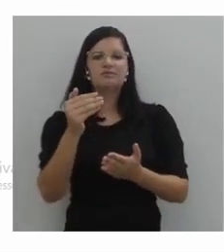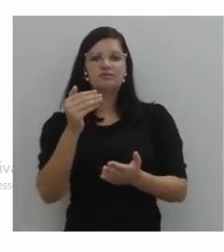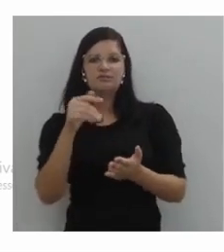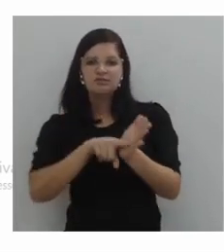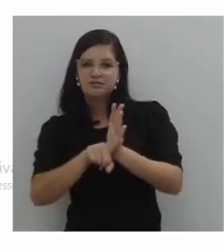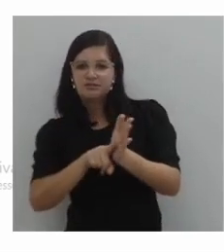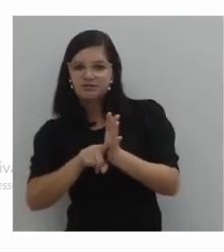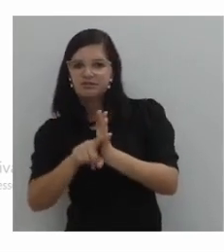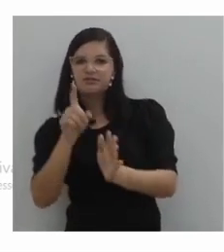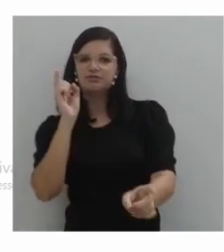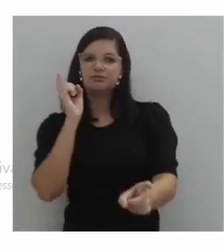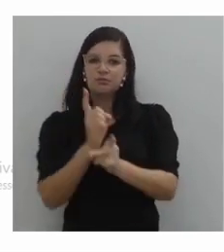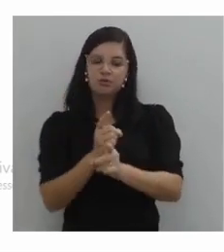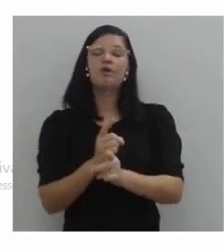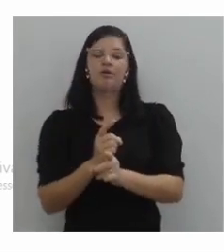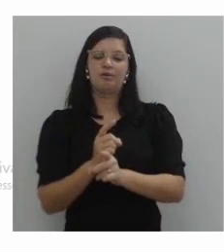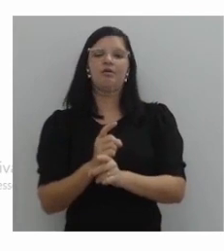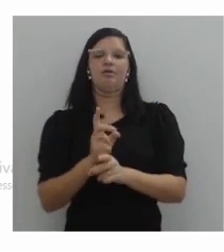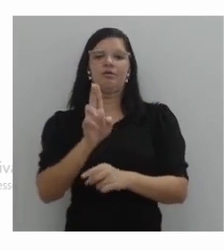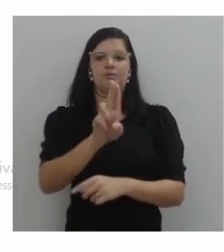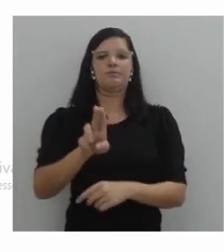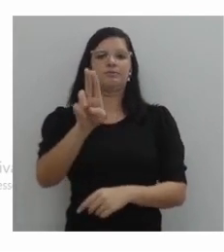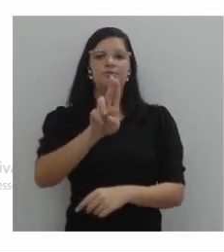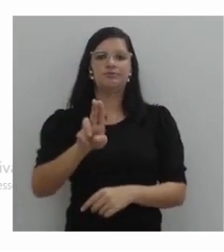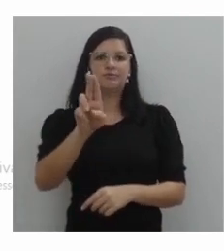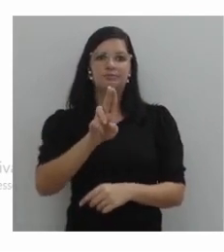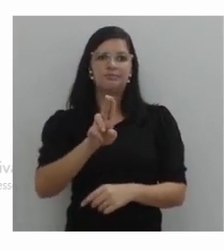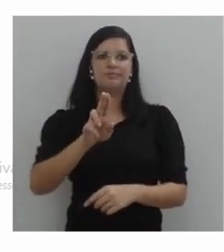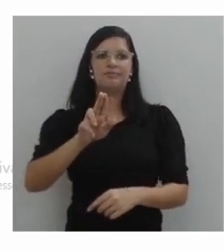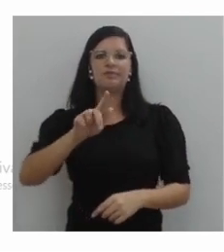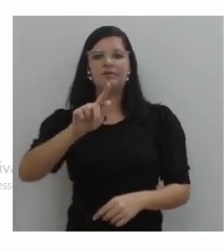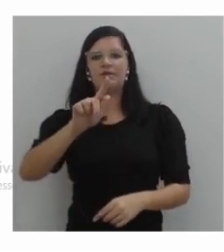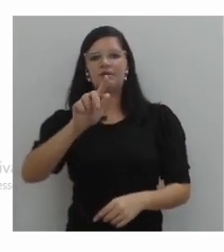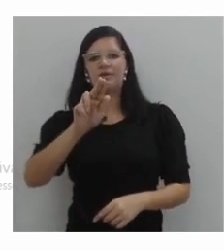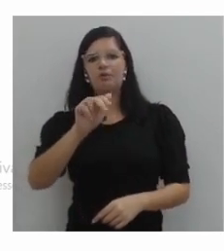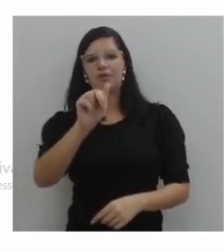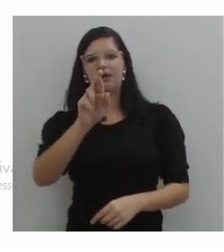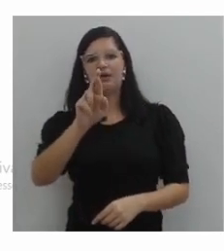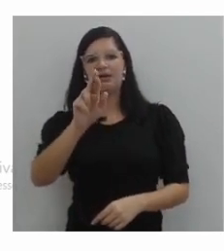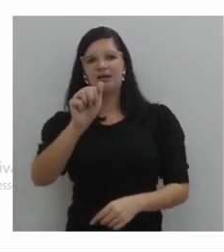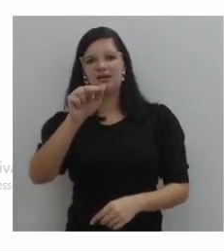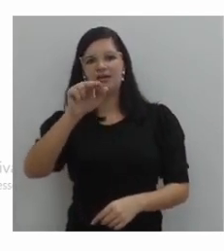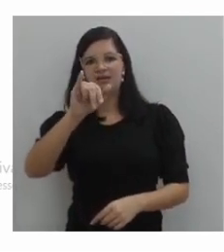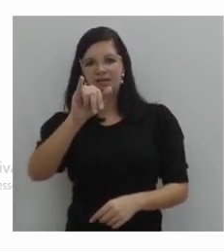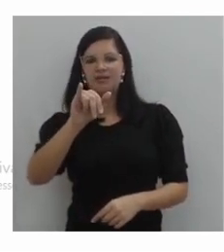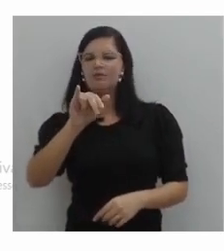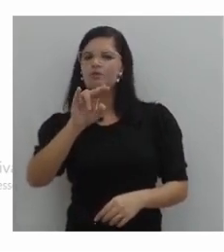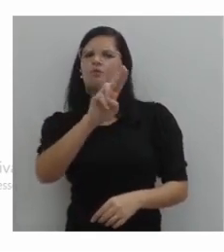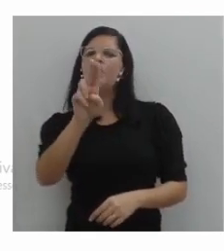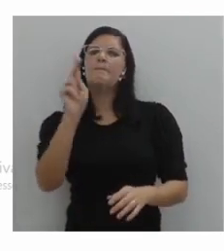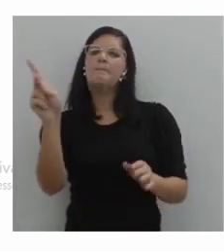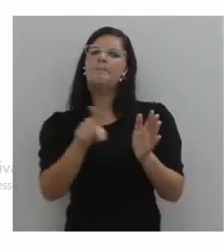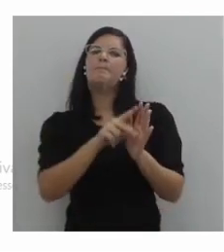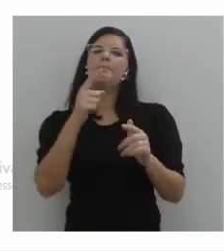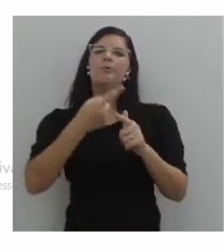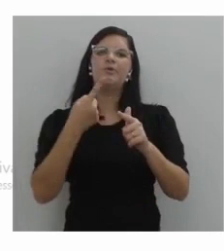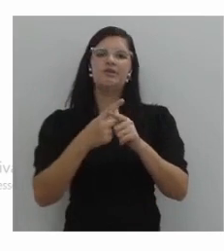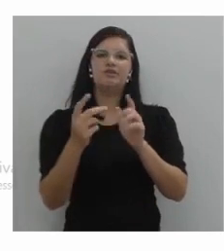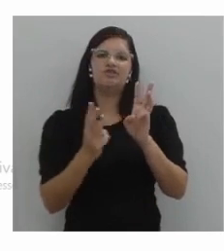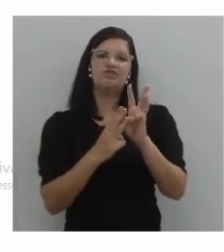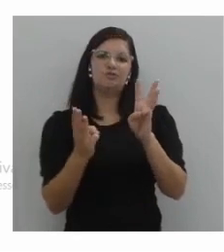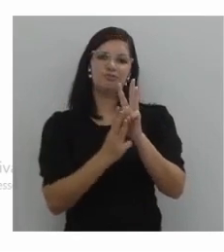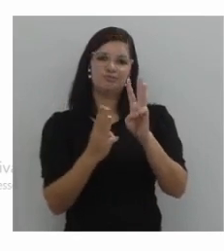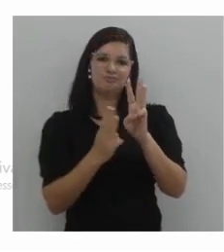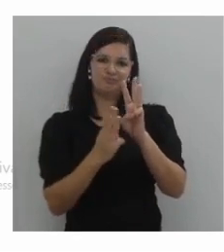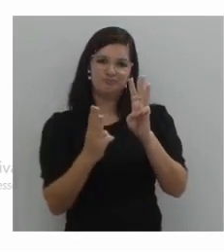ser descoberto, explorado, tá, gente? O aquífero Guarani ele recebeu esse nome graças aos indígenas, tá? Ao longo dessa